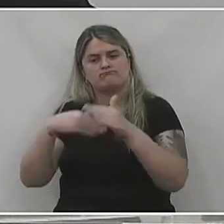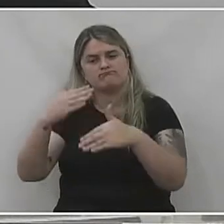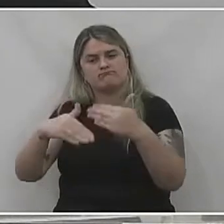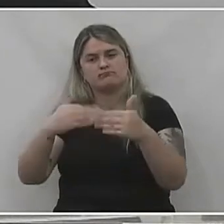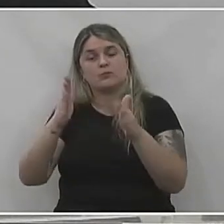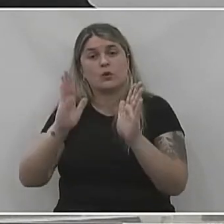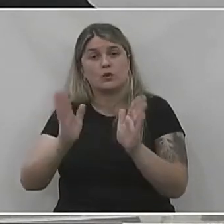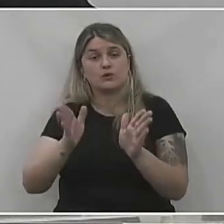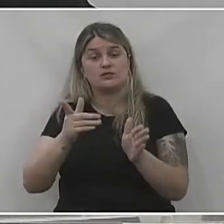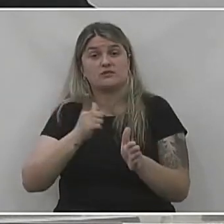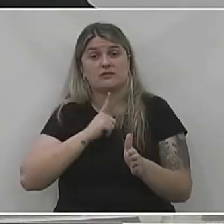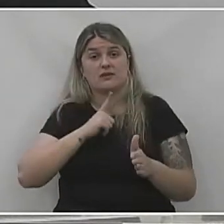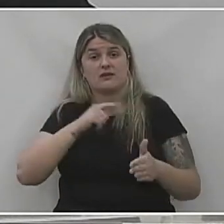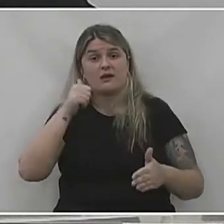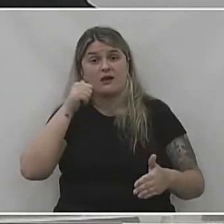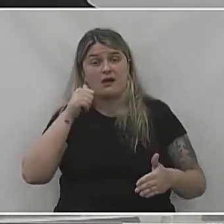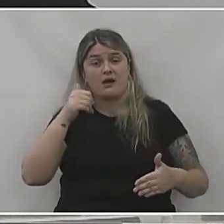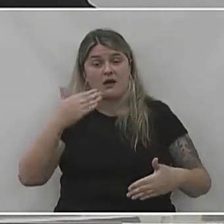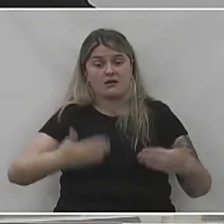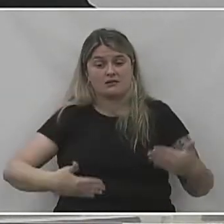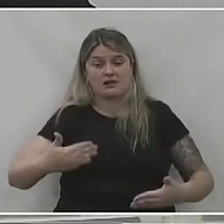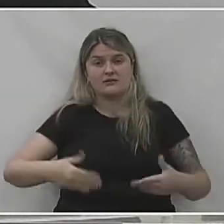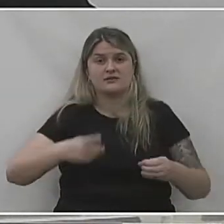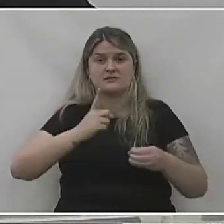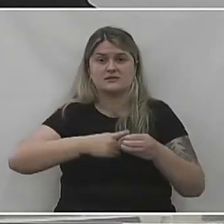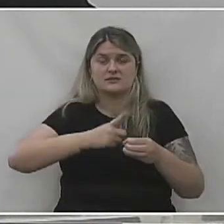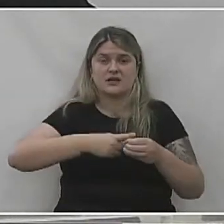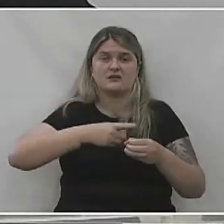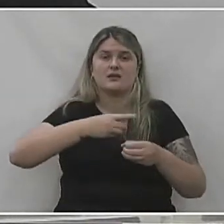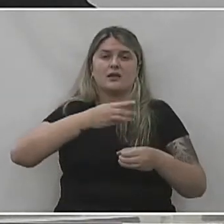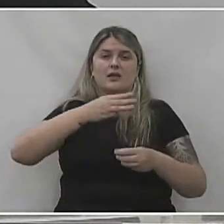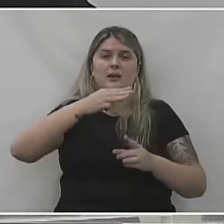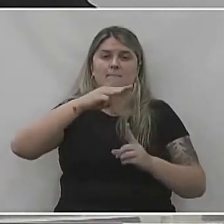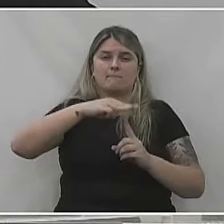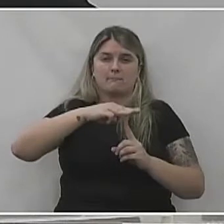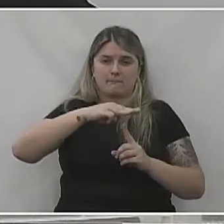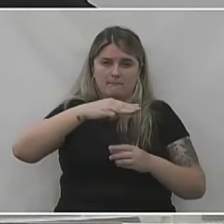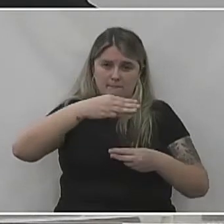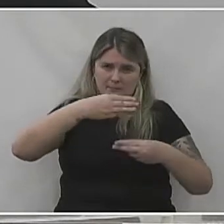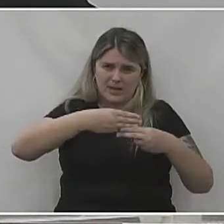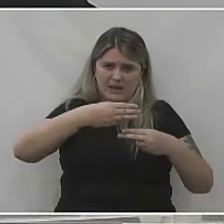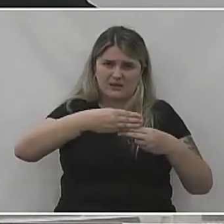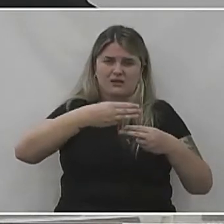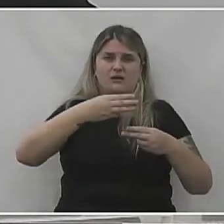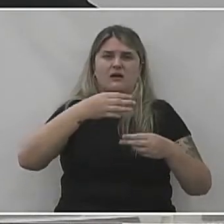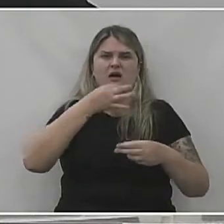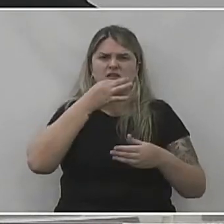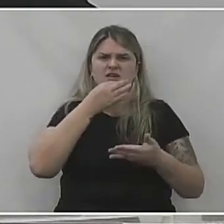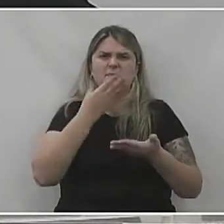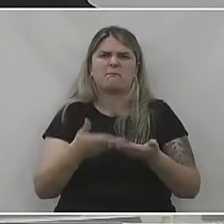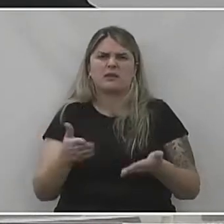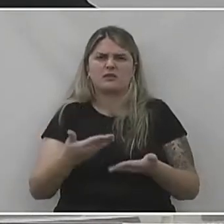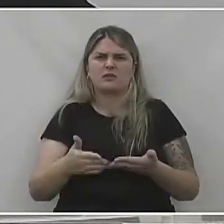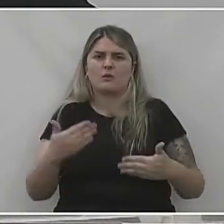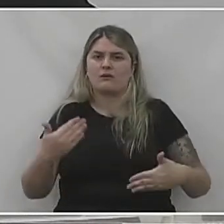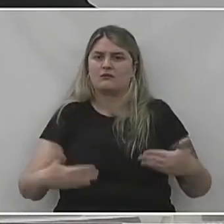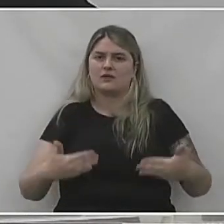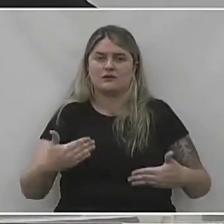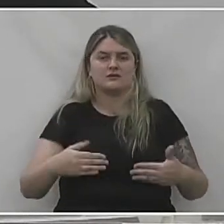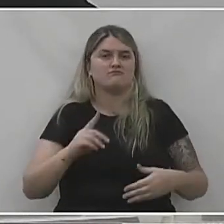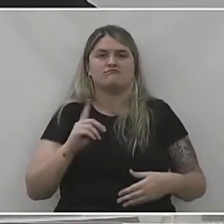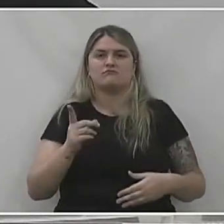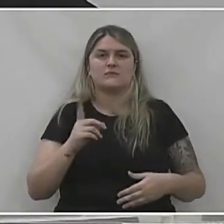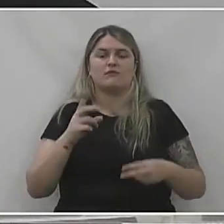Hoje em dia a gente tem atletas na cidade de Maringá né é uma oportunidade alguns arte que a gente perdeu atleta